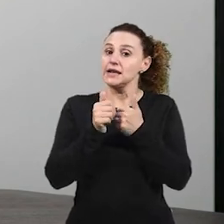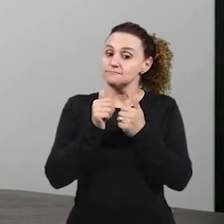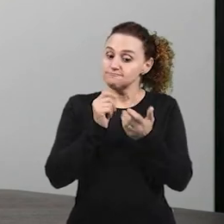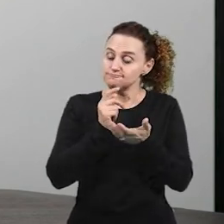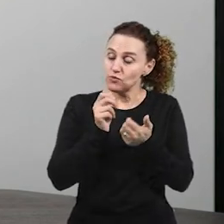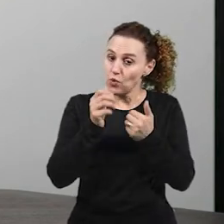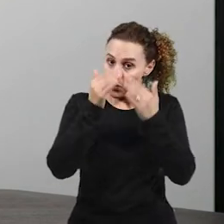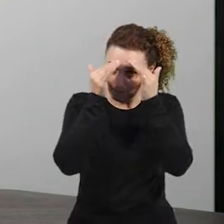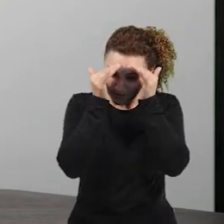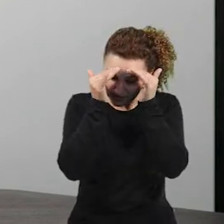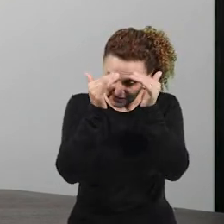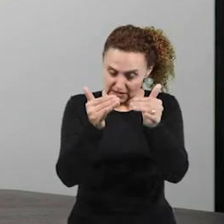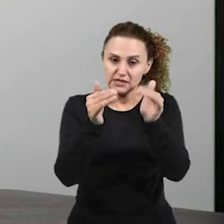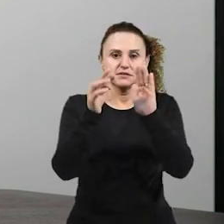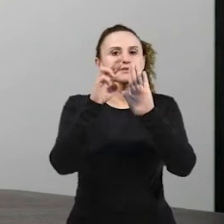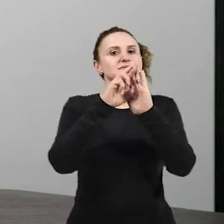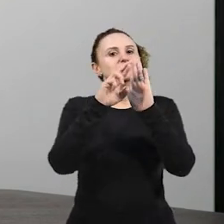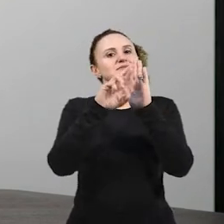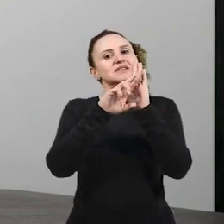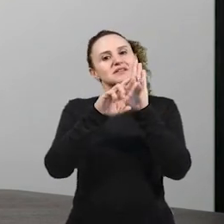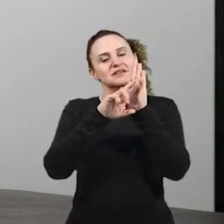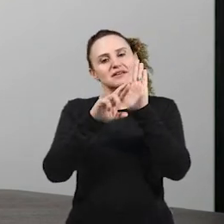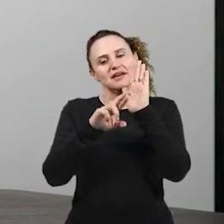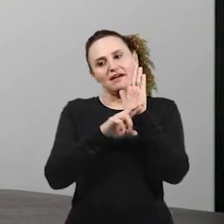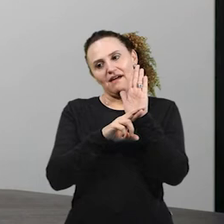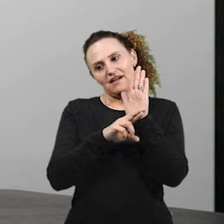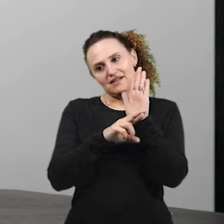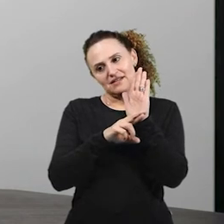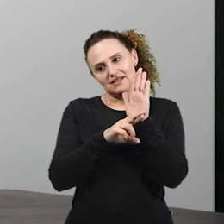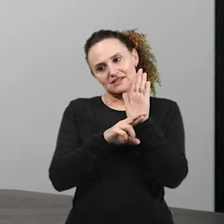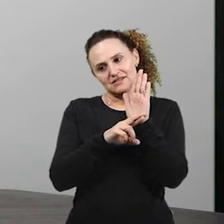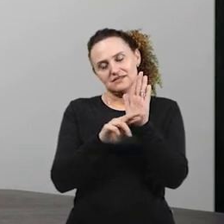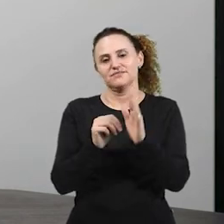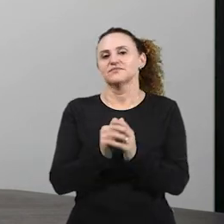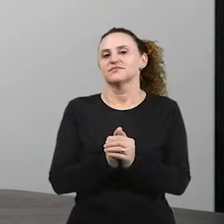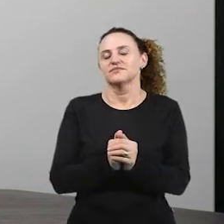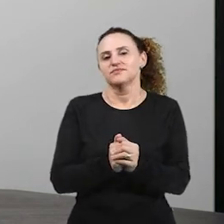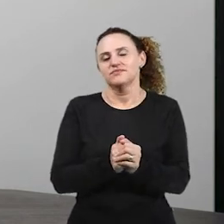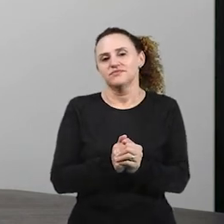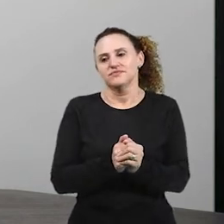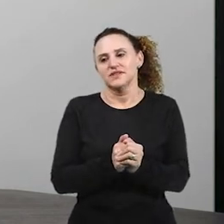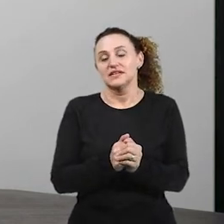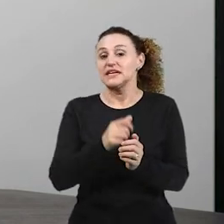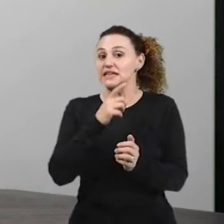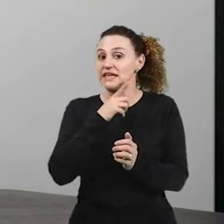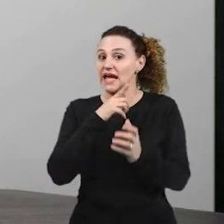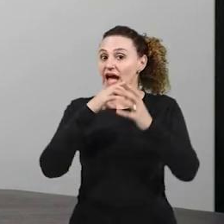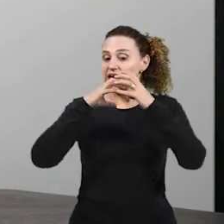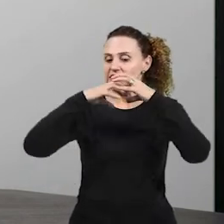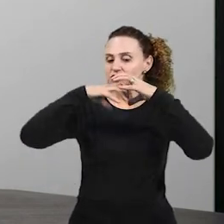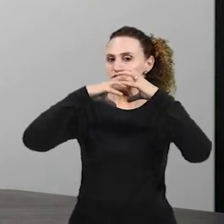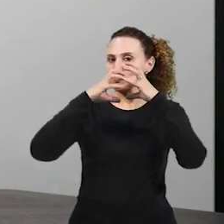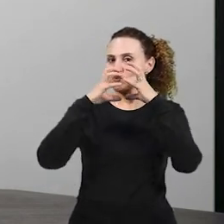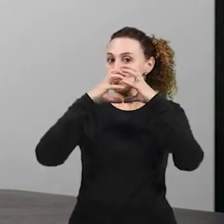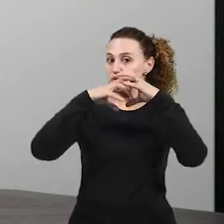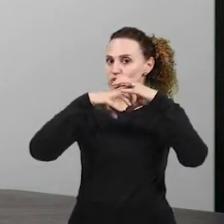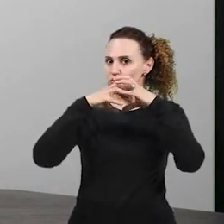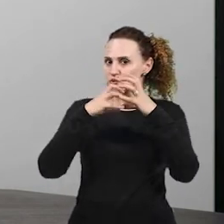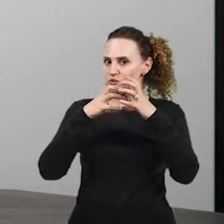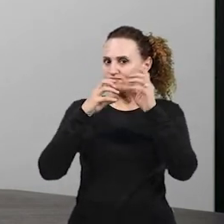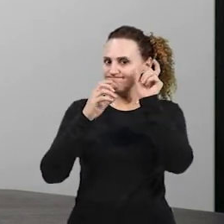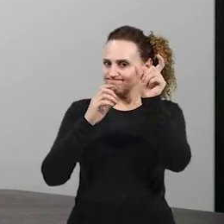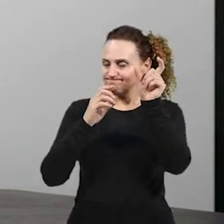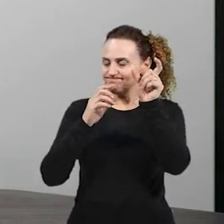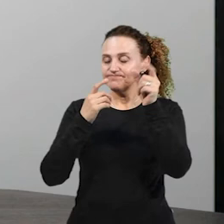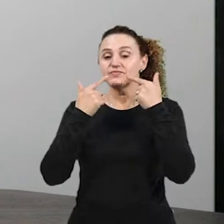as normas as regras que regem a estrutura da palavra na Língua